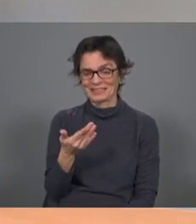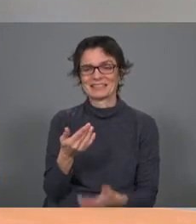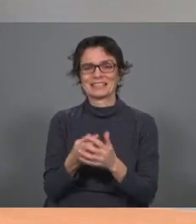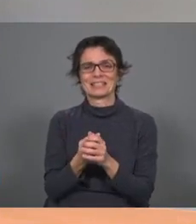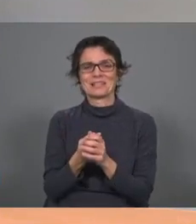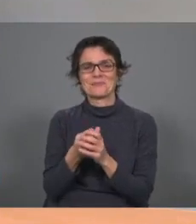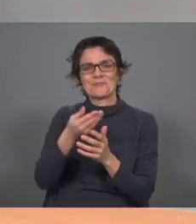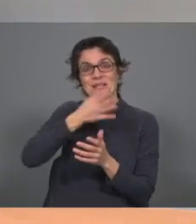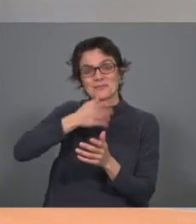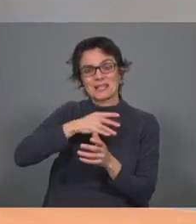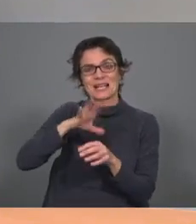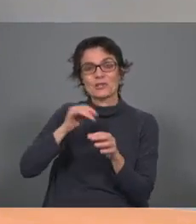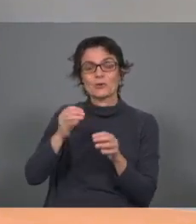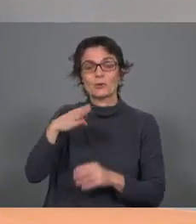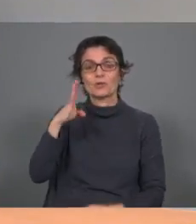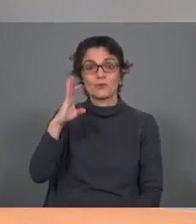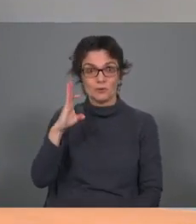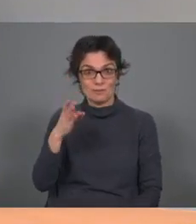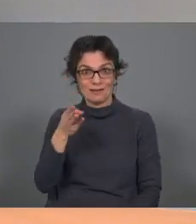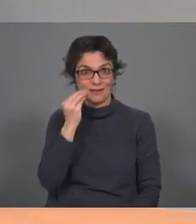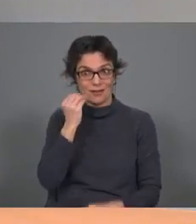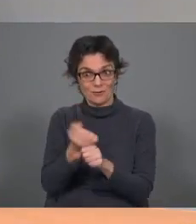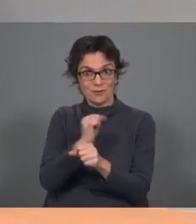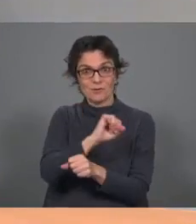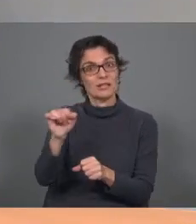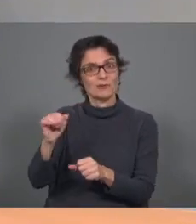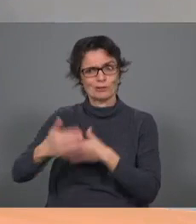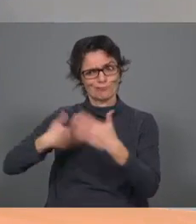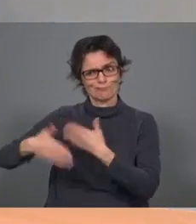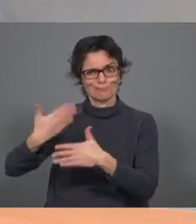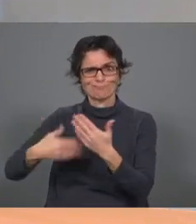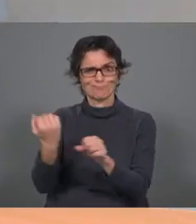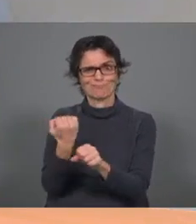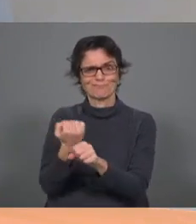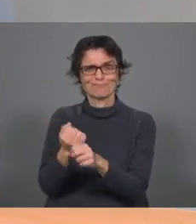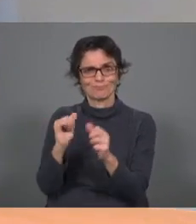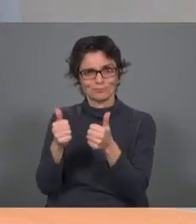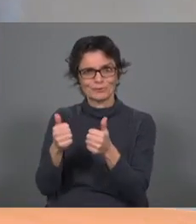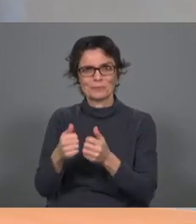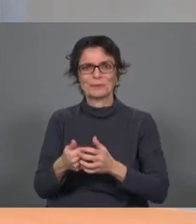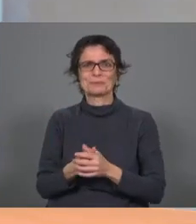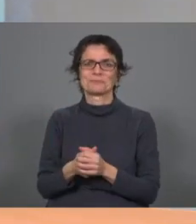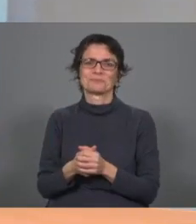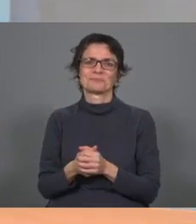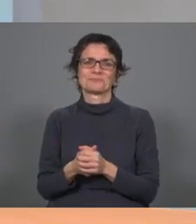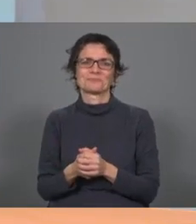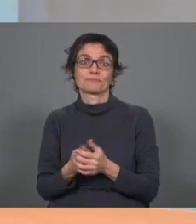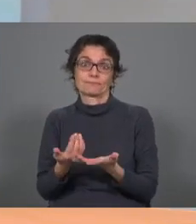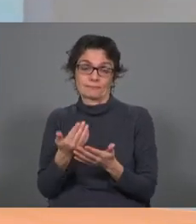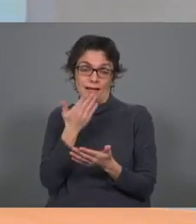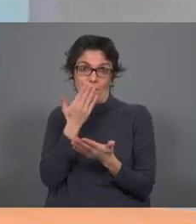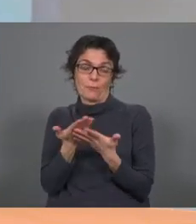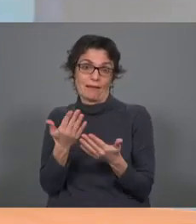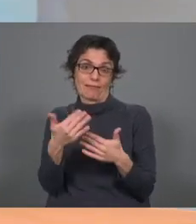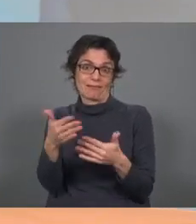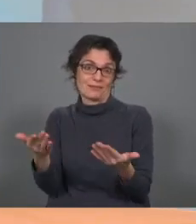em que a Juventude Hospitaleira continua a exercer esta sua missão, mesmo nos condicionamentos que